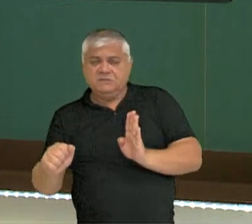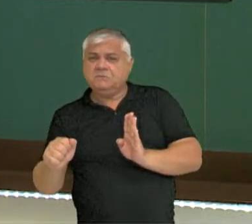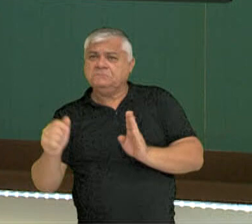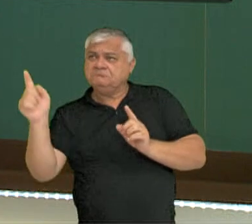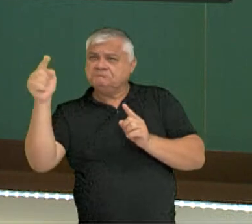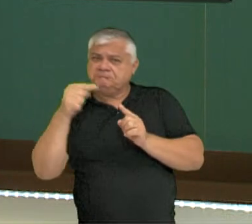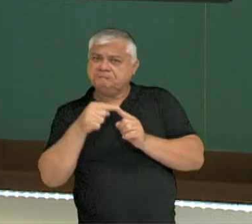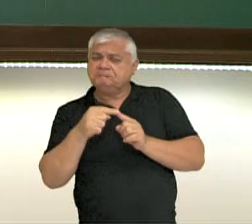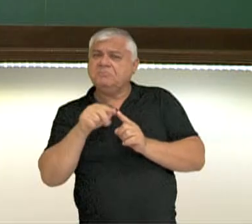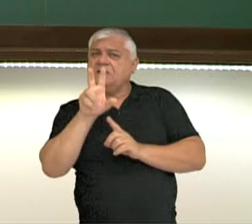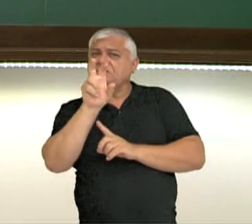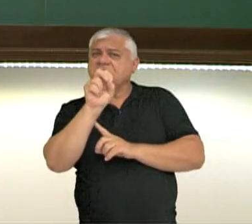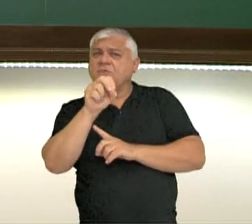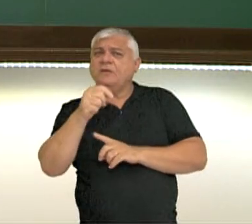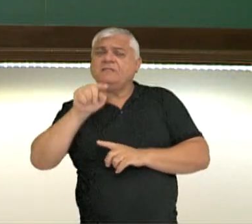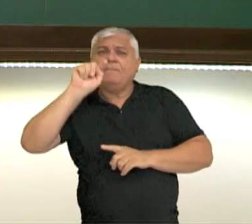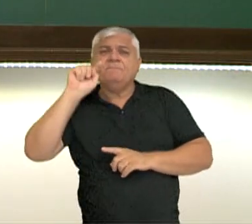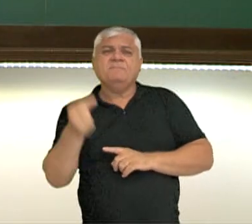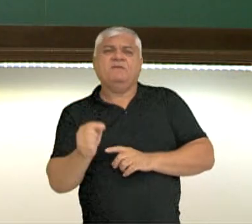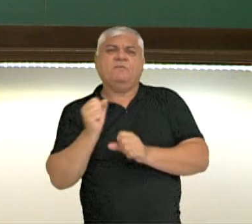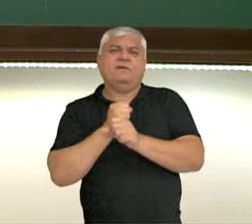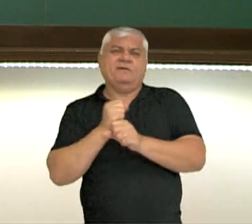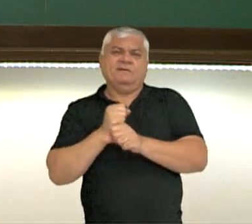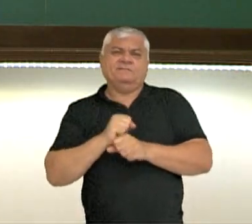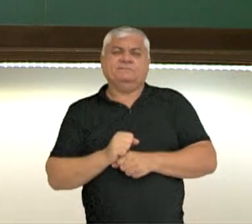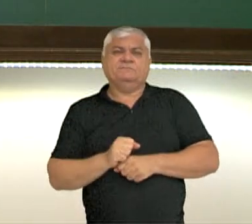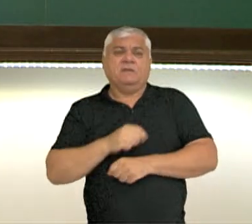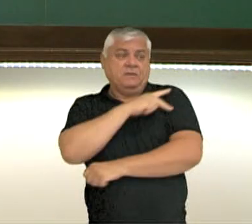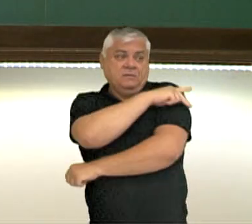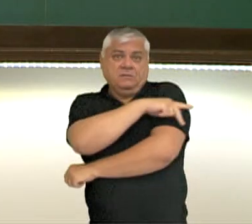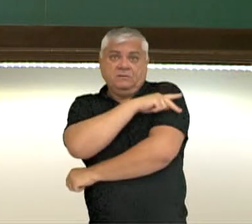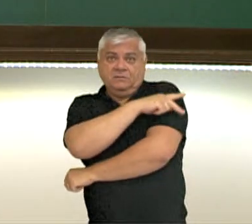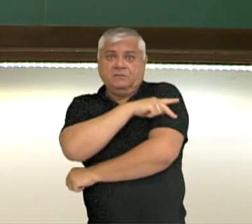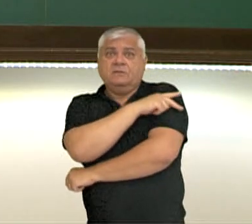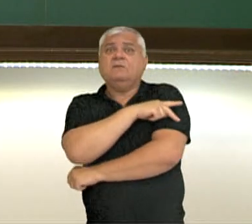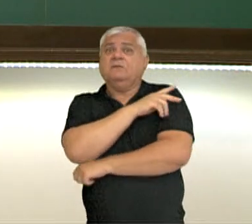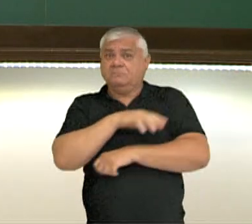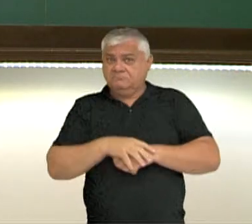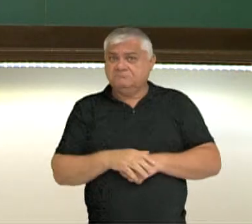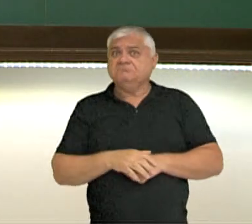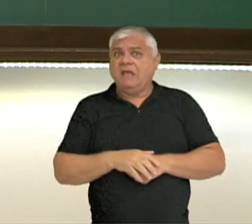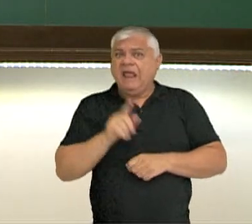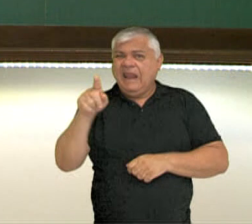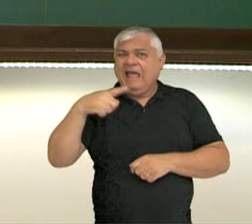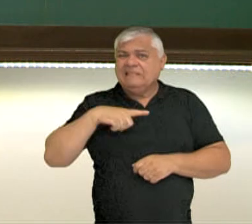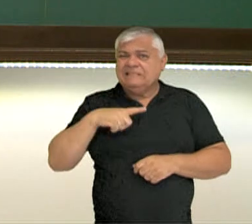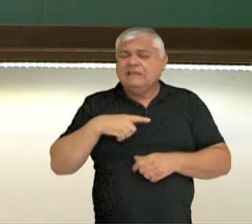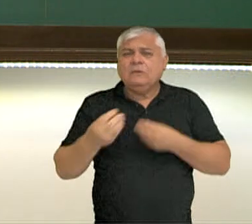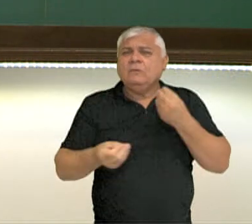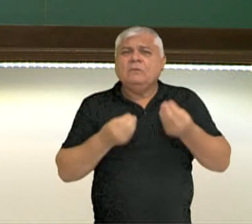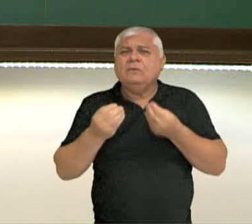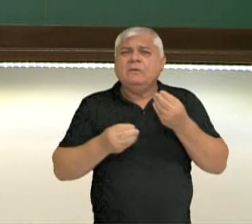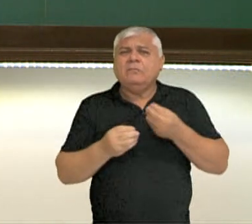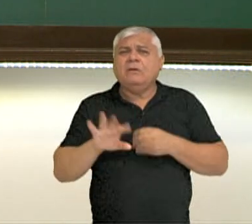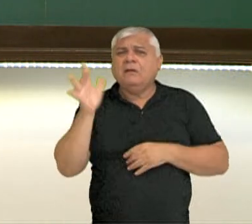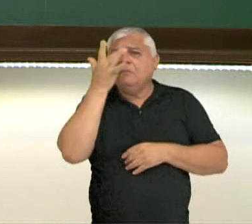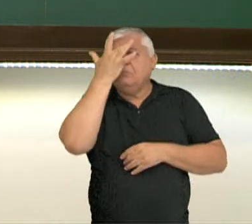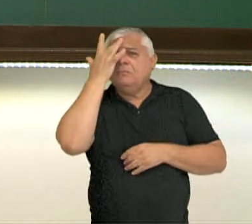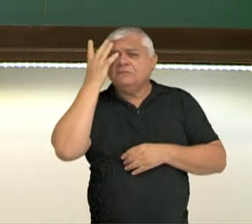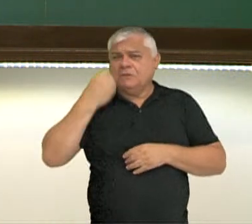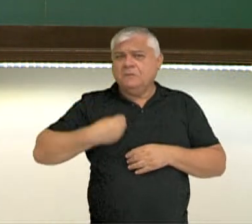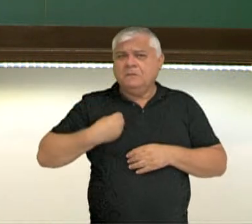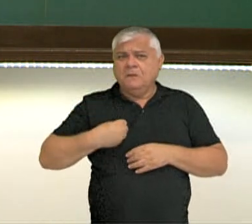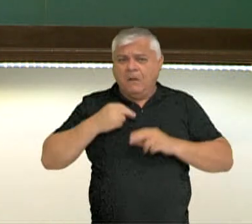anos, no Piauí, no Parque Nacional Serra da Capivara. Mas como essas pessoas vieram parar ao Brasil? Pois bem,